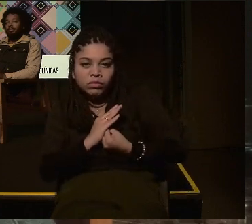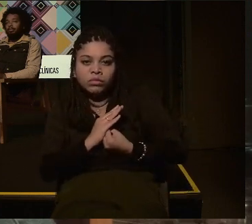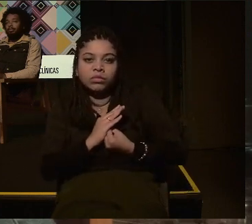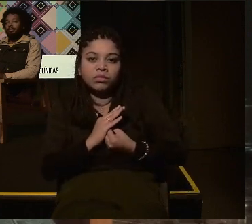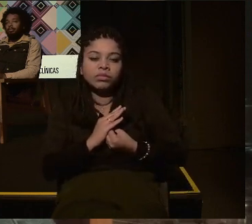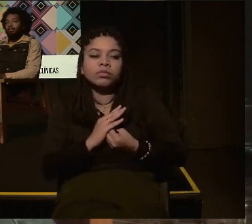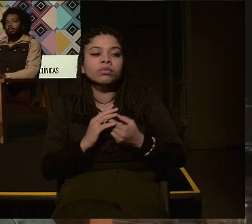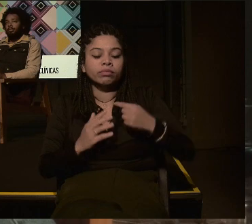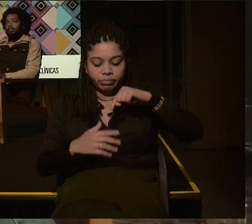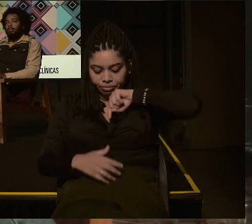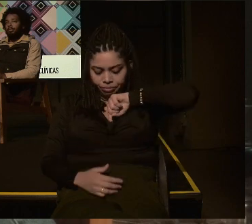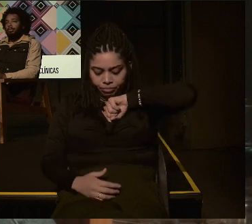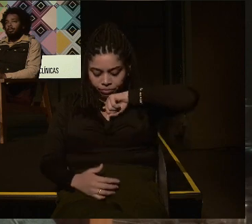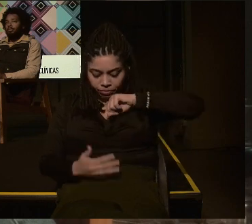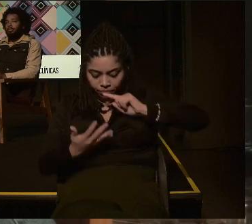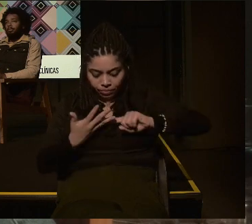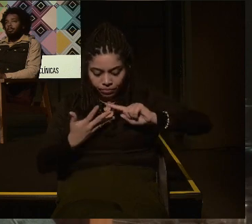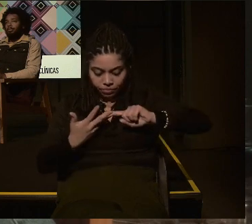das subjetividades.